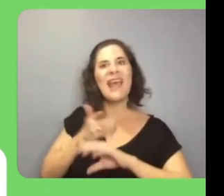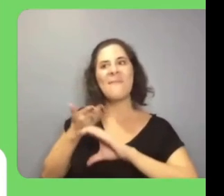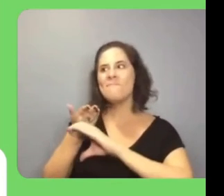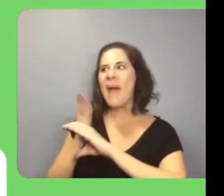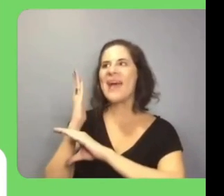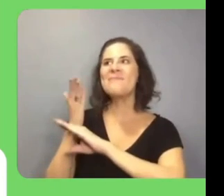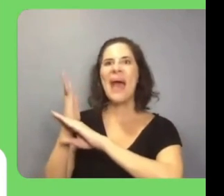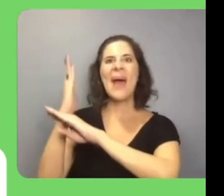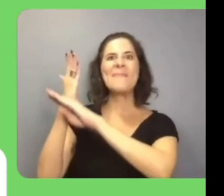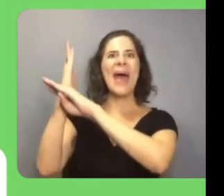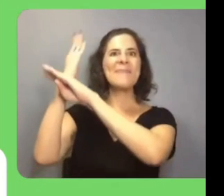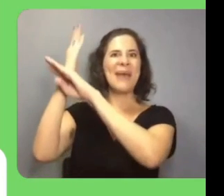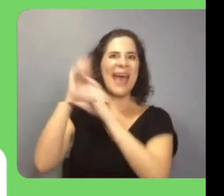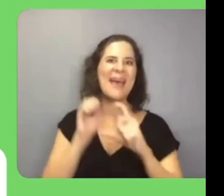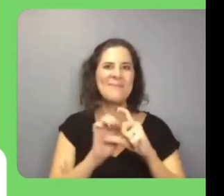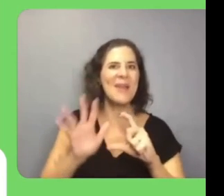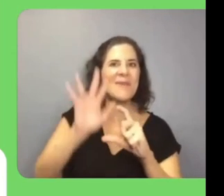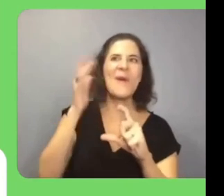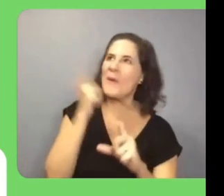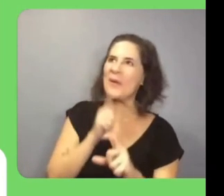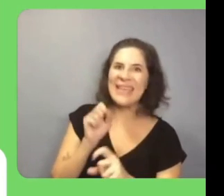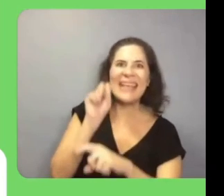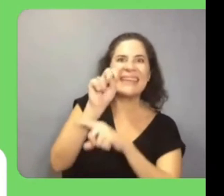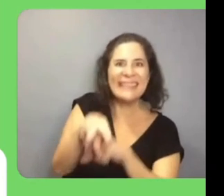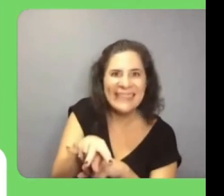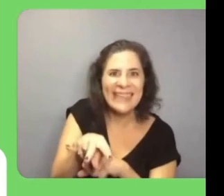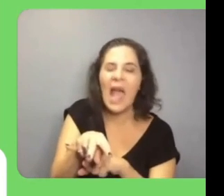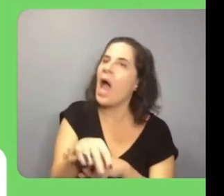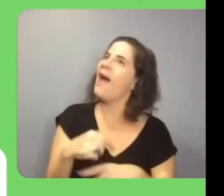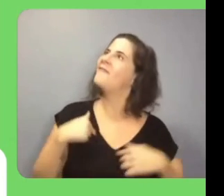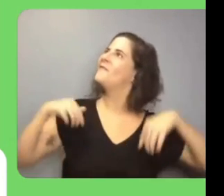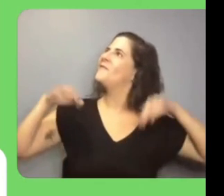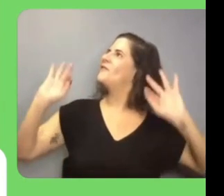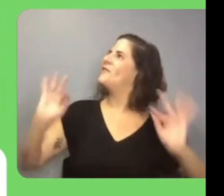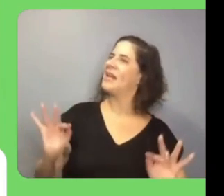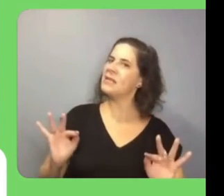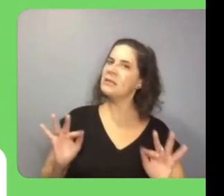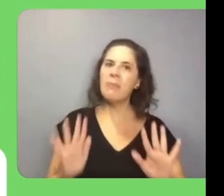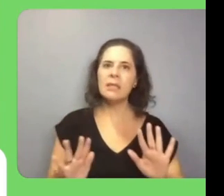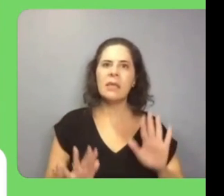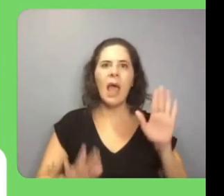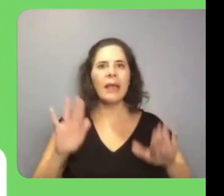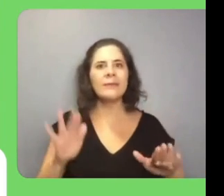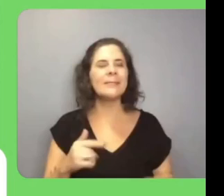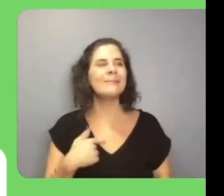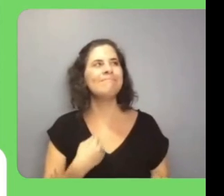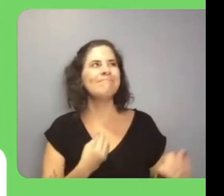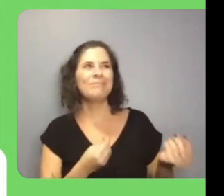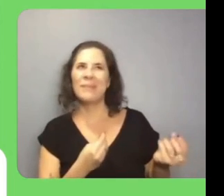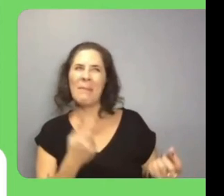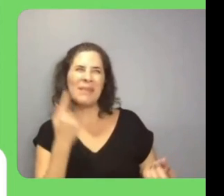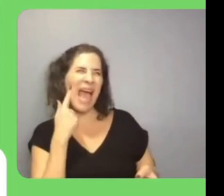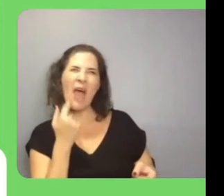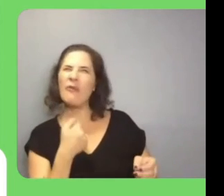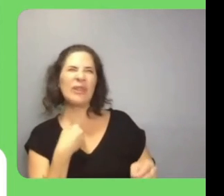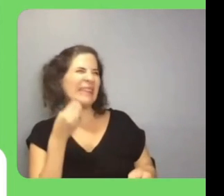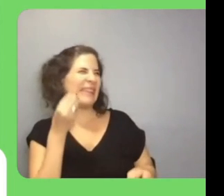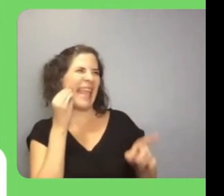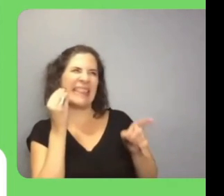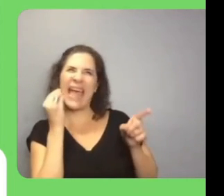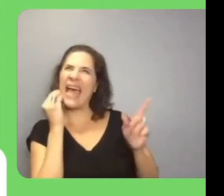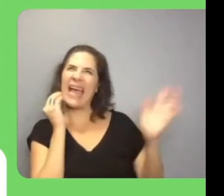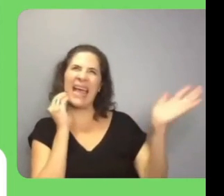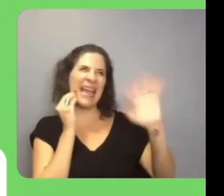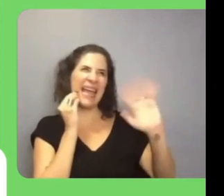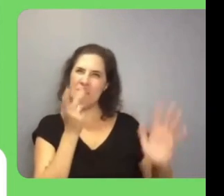até mesmo uma resistência deles de muitas vezes submeterem esses jogos, inclusive para um evento como o seu, porque